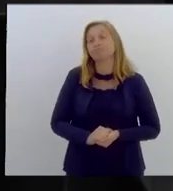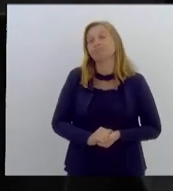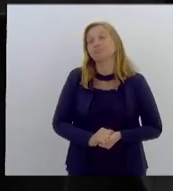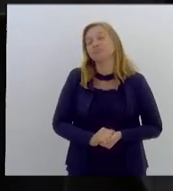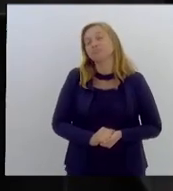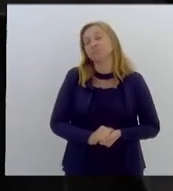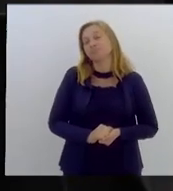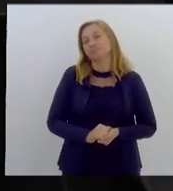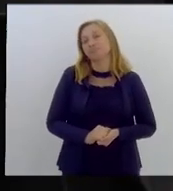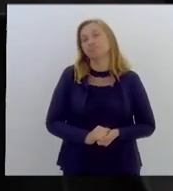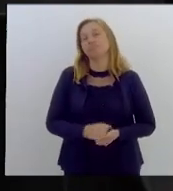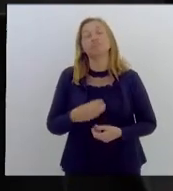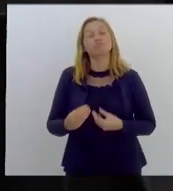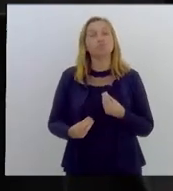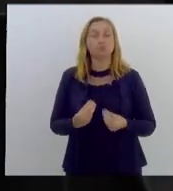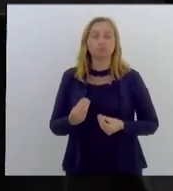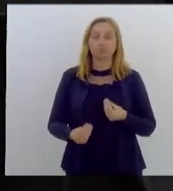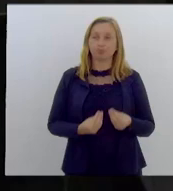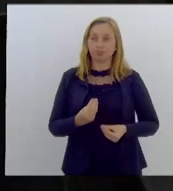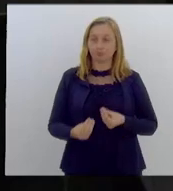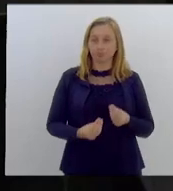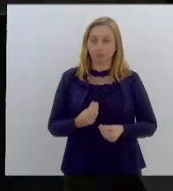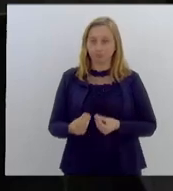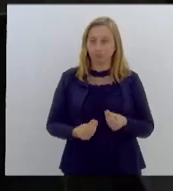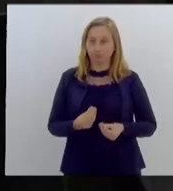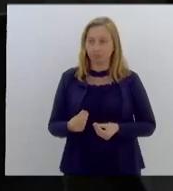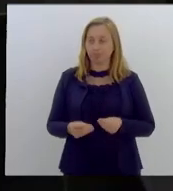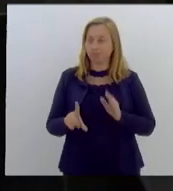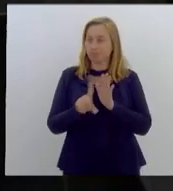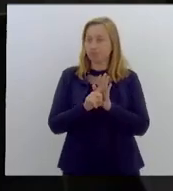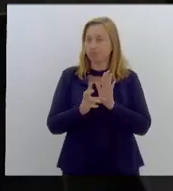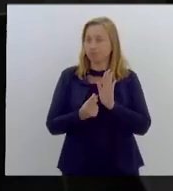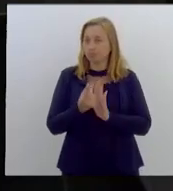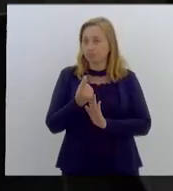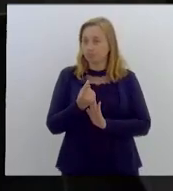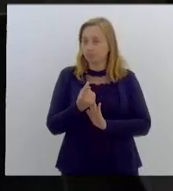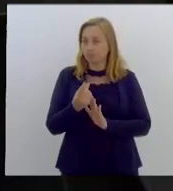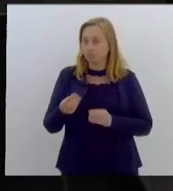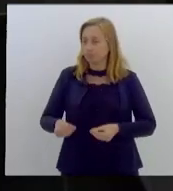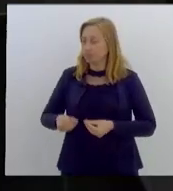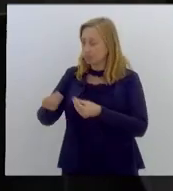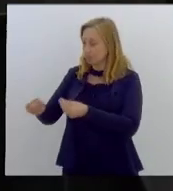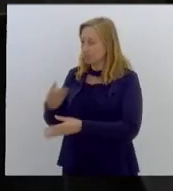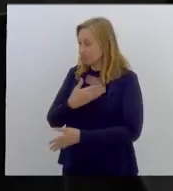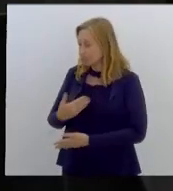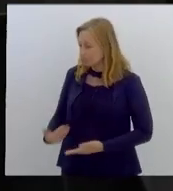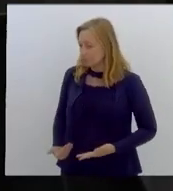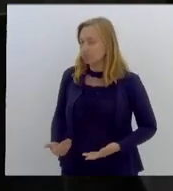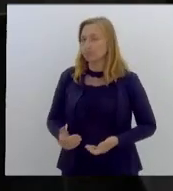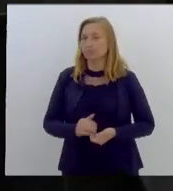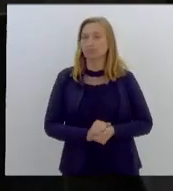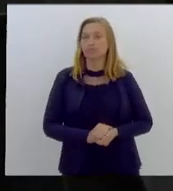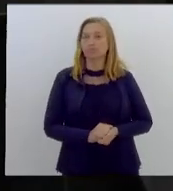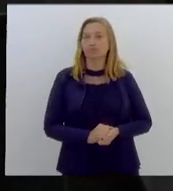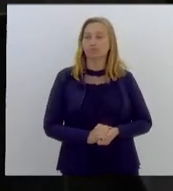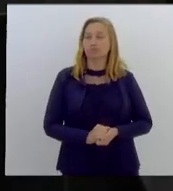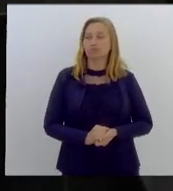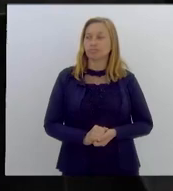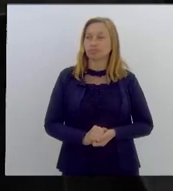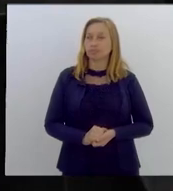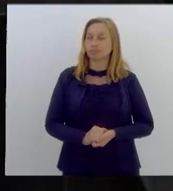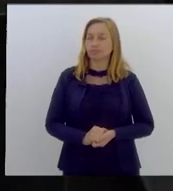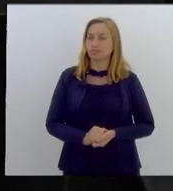exemplos de como essa lei orçamentária, que dá ao governo uma margem